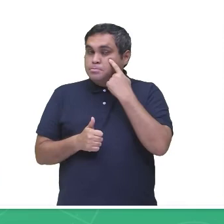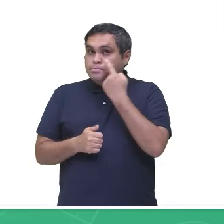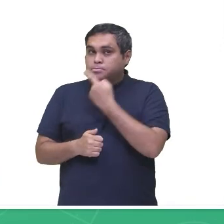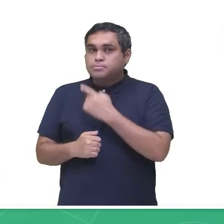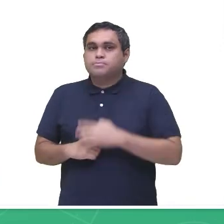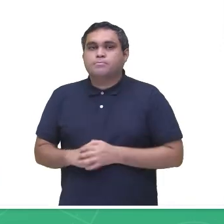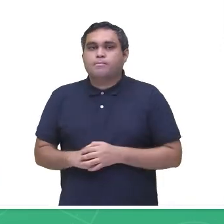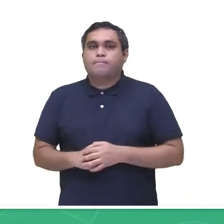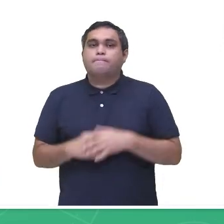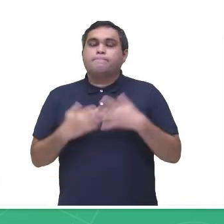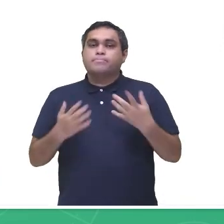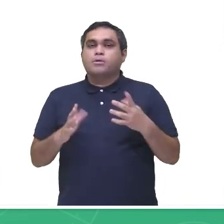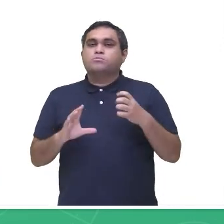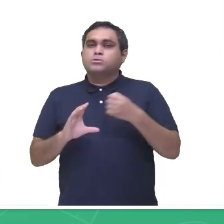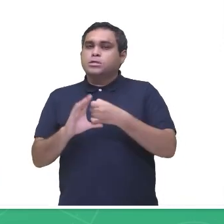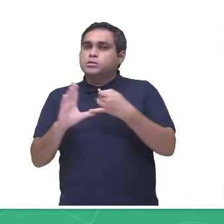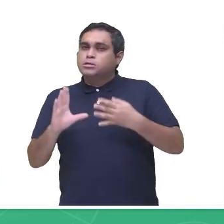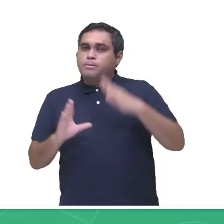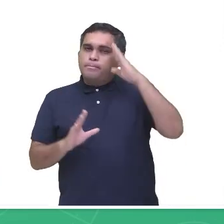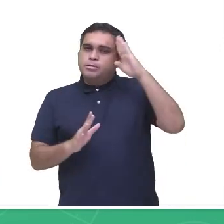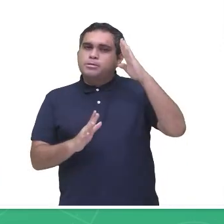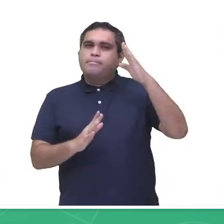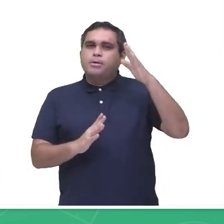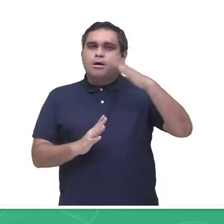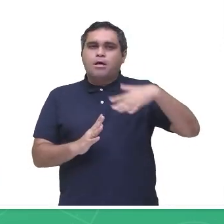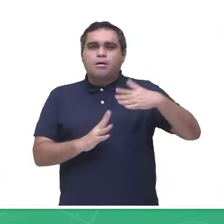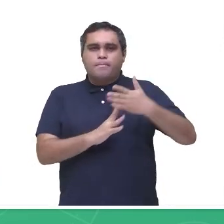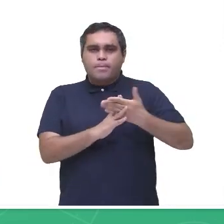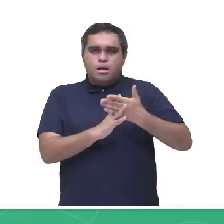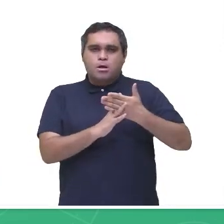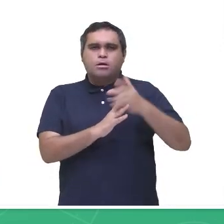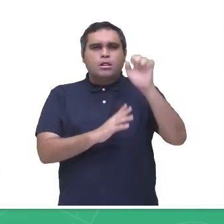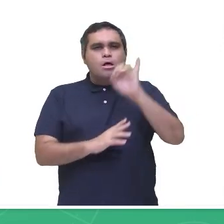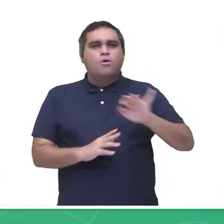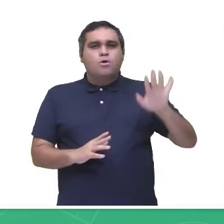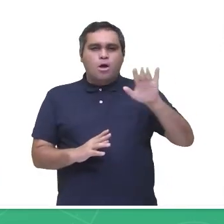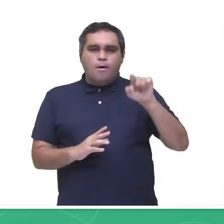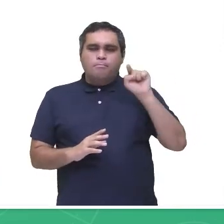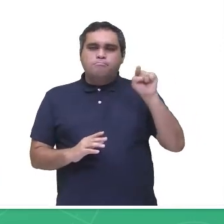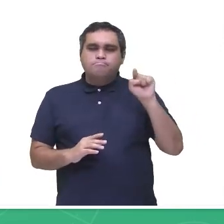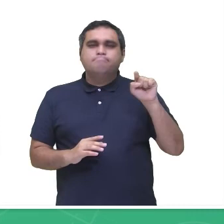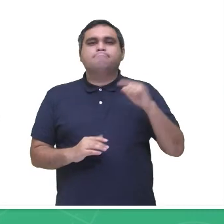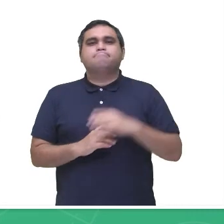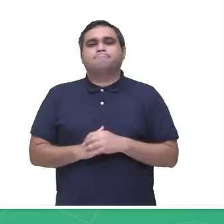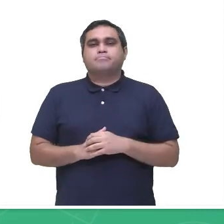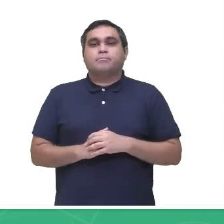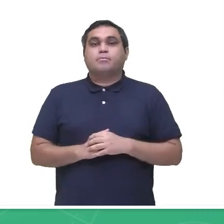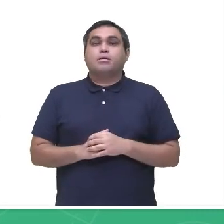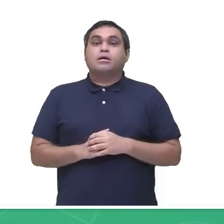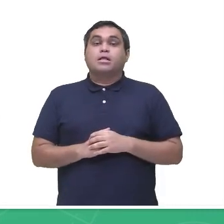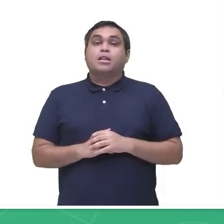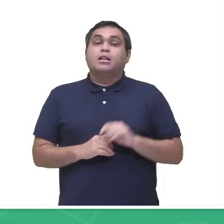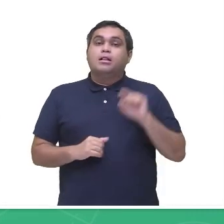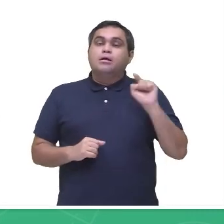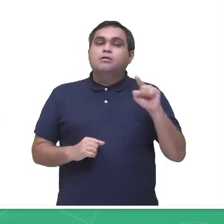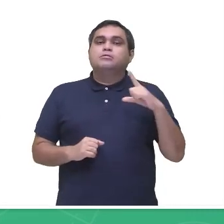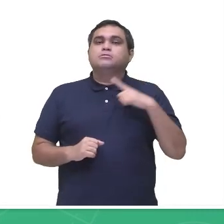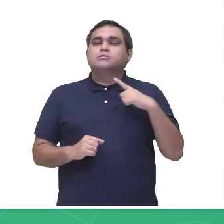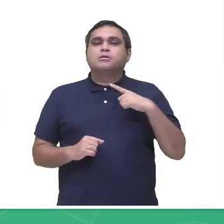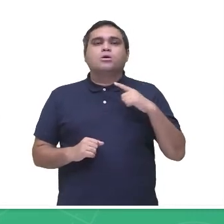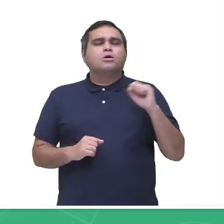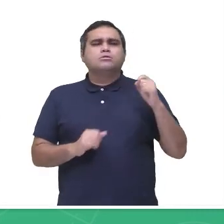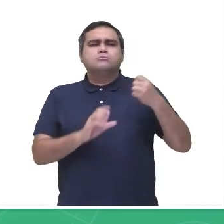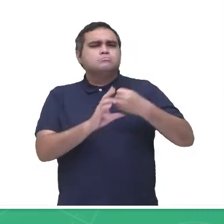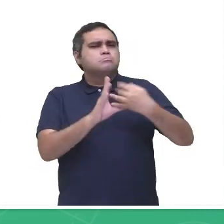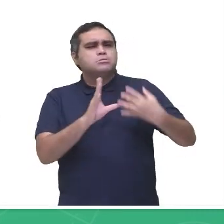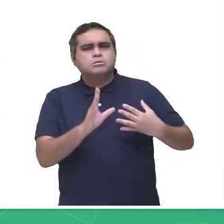Dentre as principais características, podemos compreender a diversidade artística do barroco, né? Do barroco europeu. Entre os elementos que